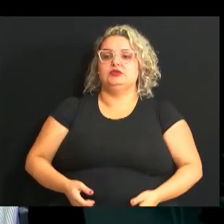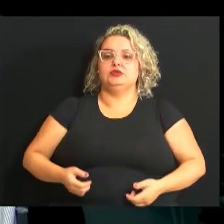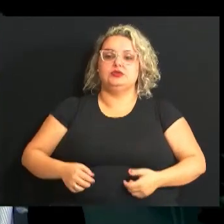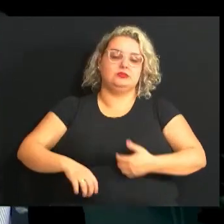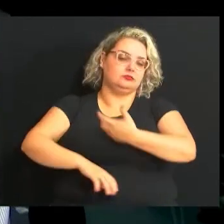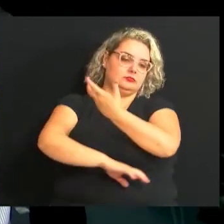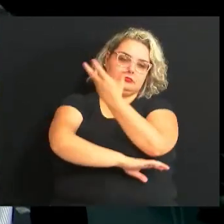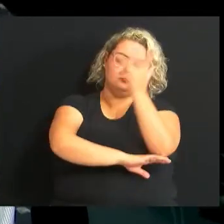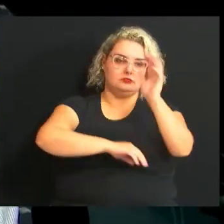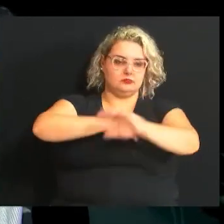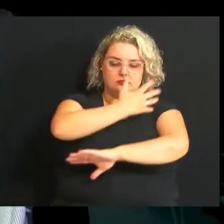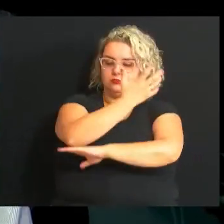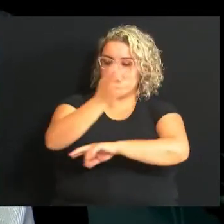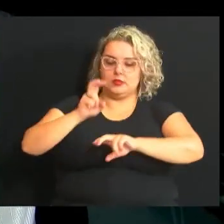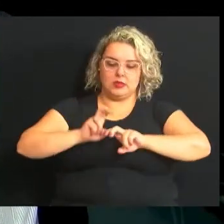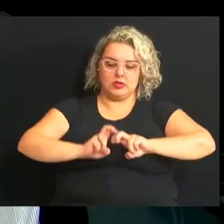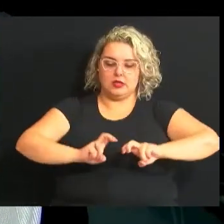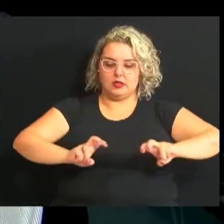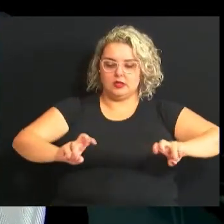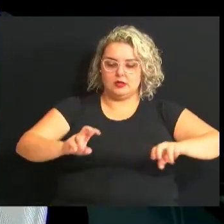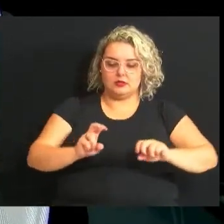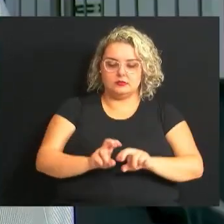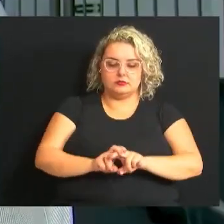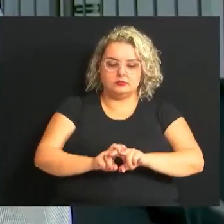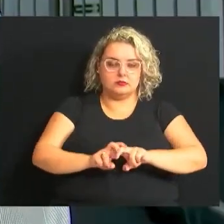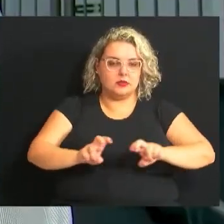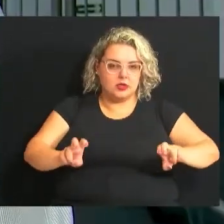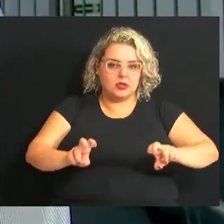que seguramente vai ajudar muito a população de